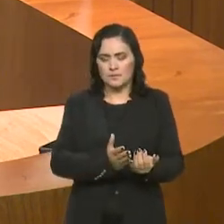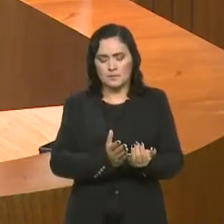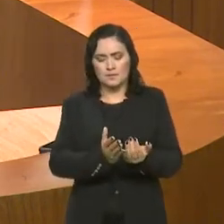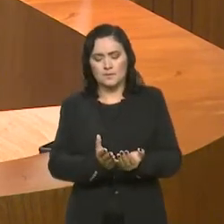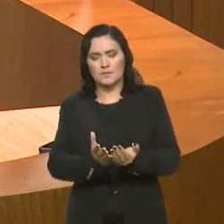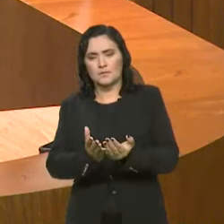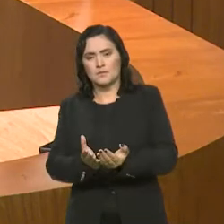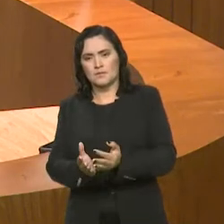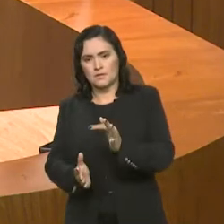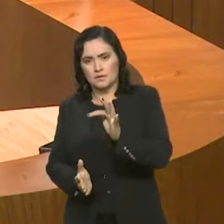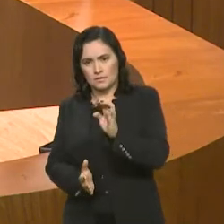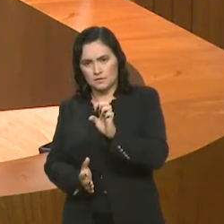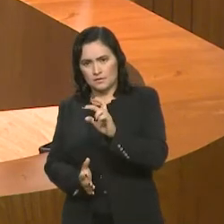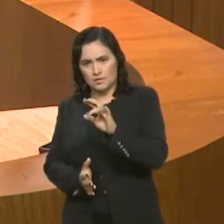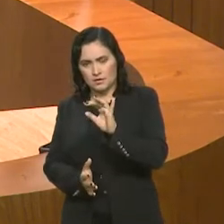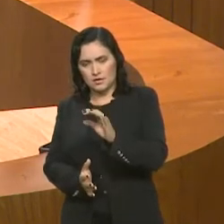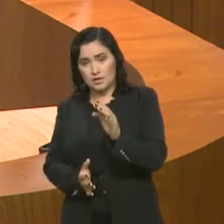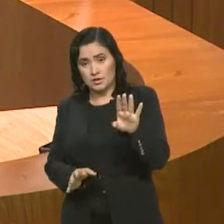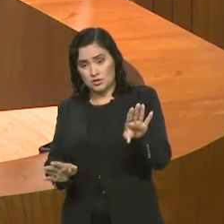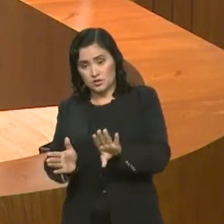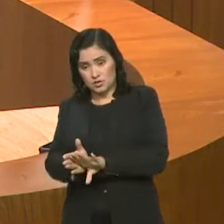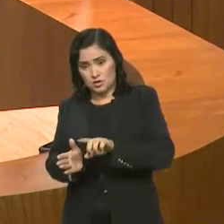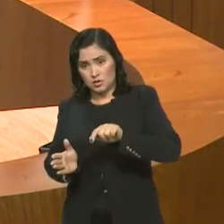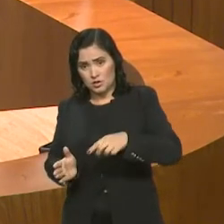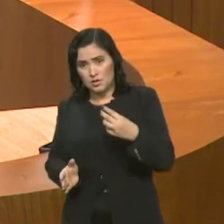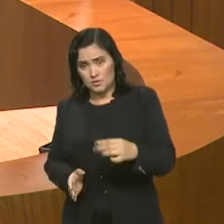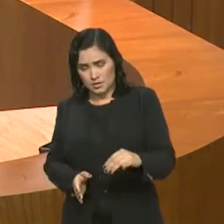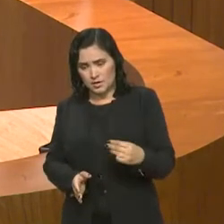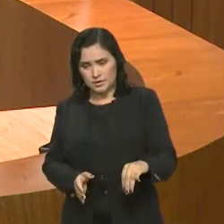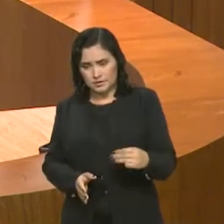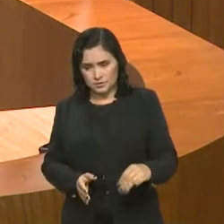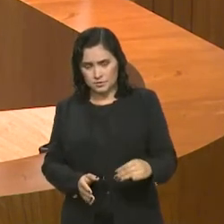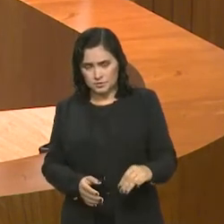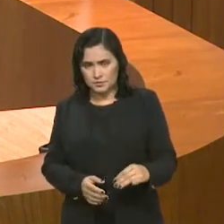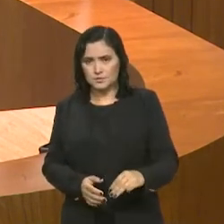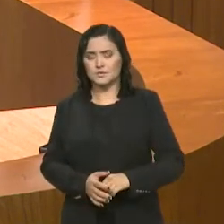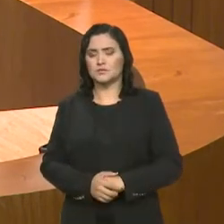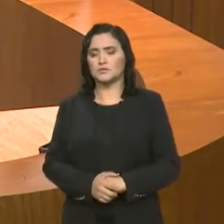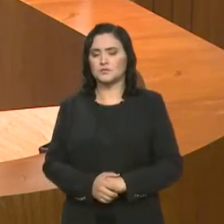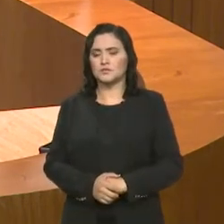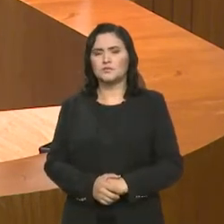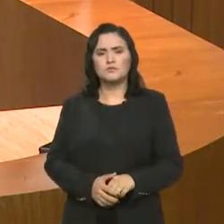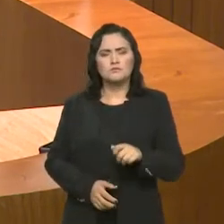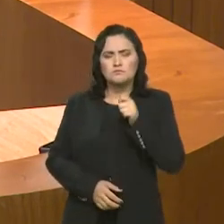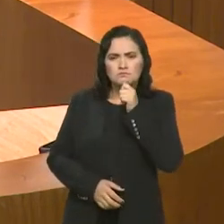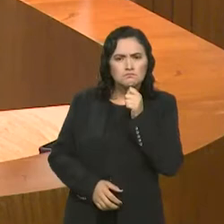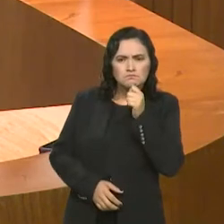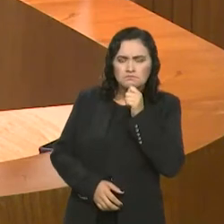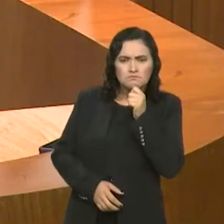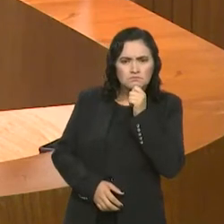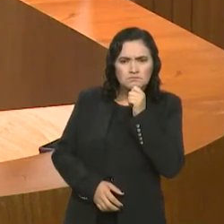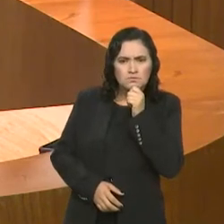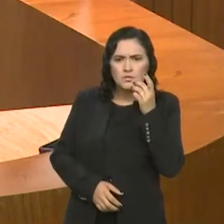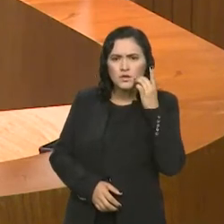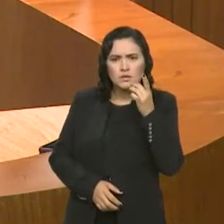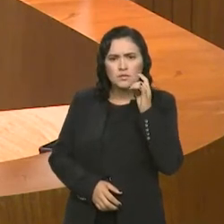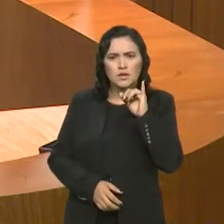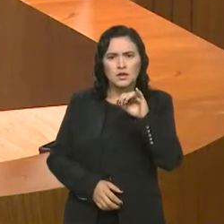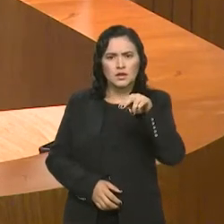está acompanhando isso, deputado Zé Inácio, que também é da Baixada, ainda não vi deputado Inácio se pronunciar aqui com relação ao